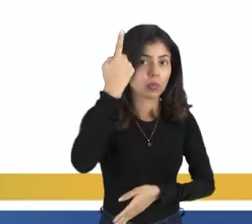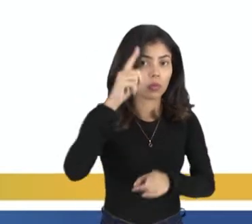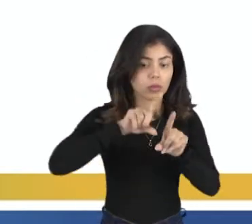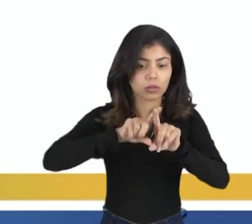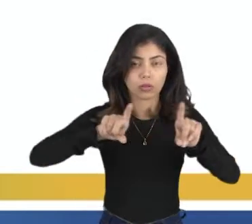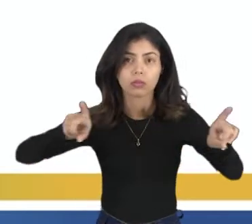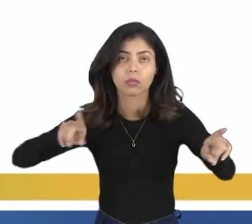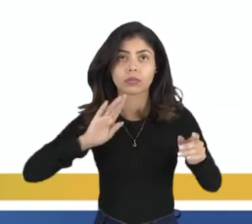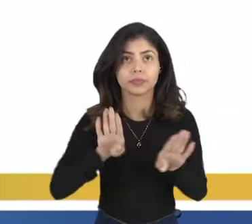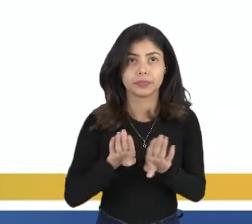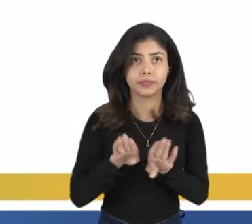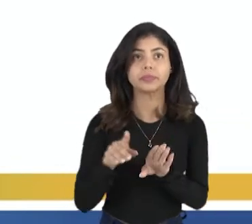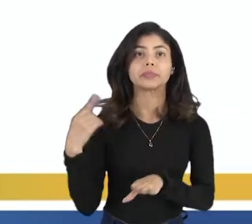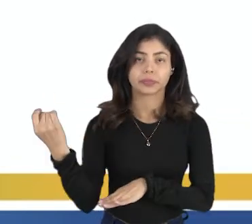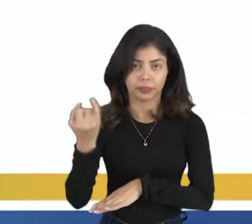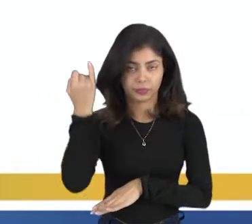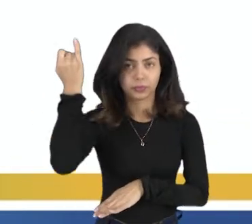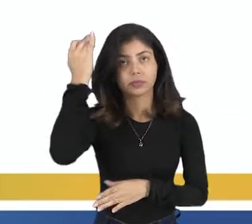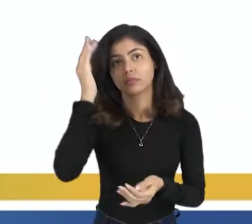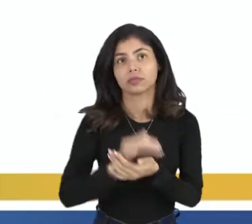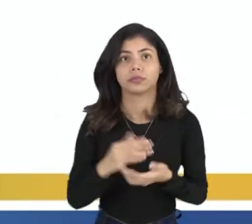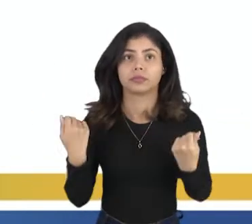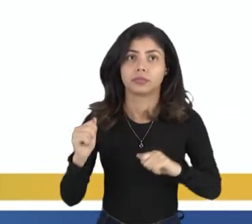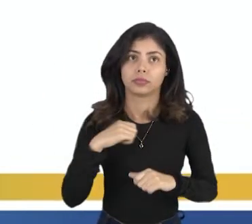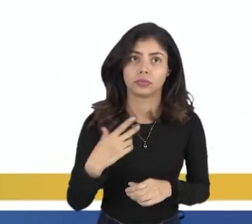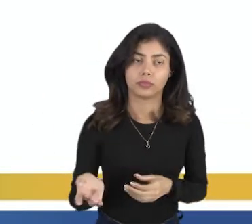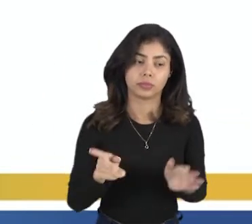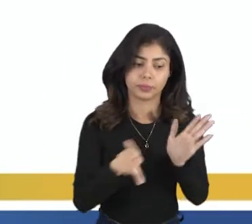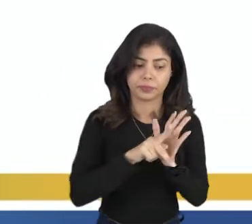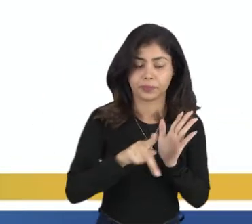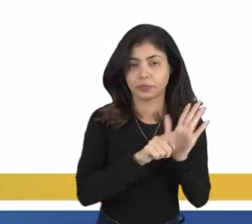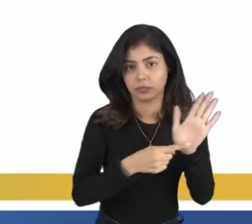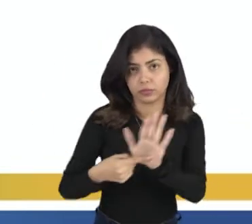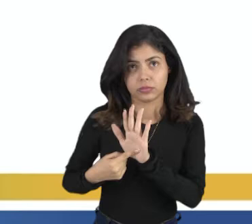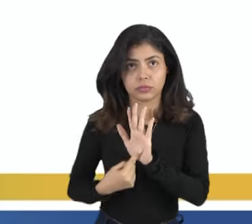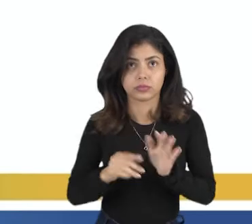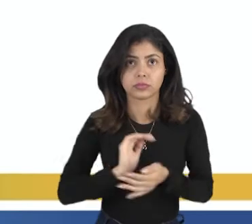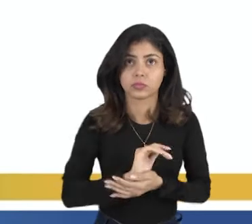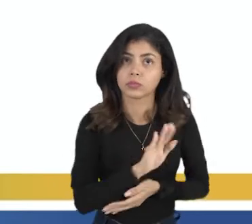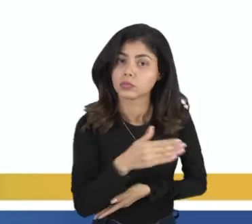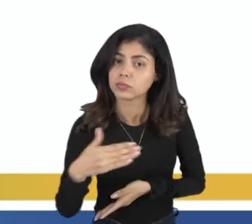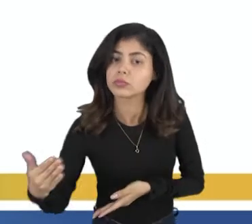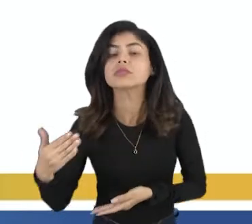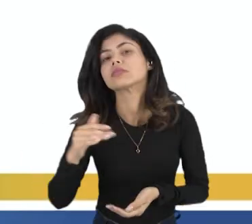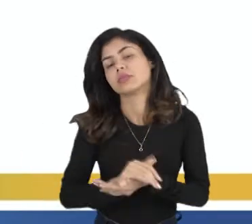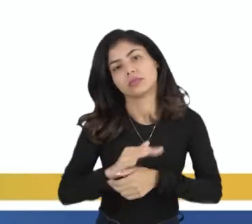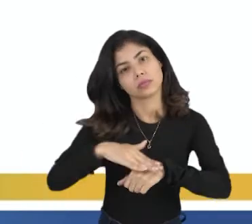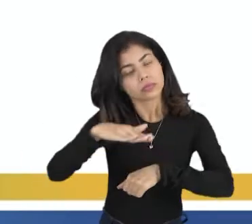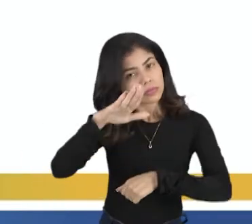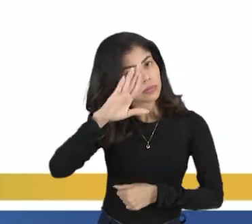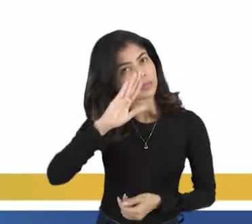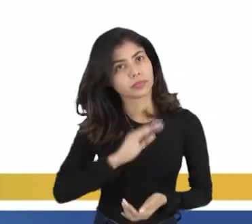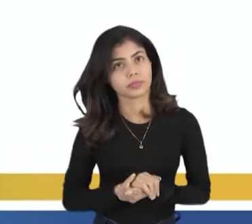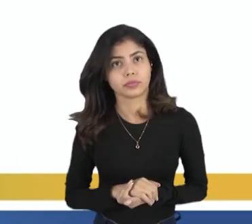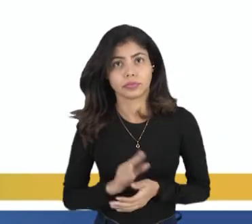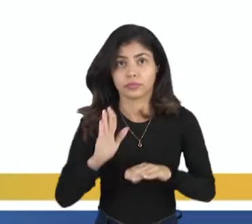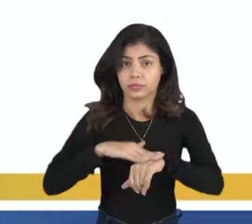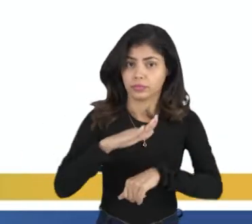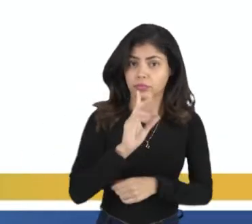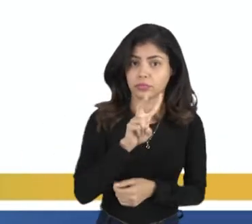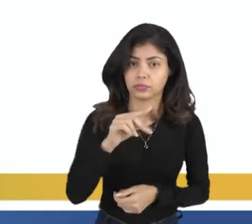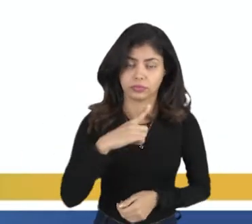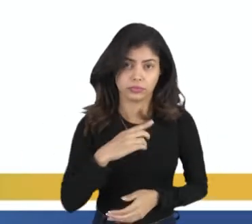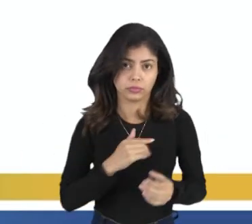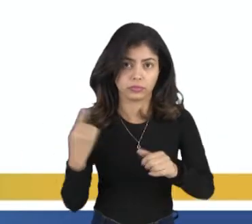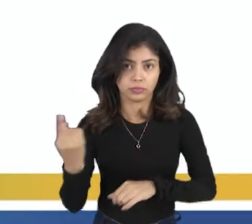Então, a altura essa que deve ser proporcional ao dado envolvido. Isto é, quanto maior a frequência do dado, maior deve